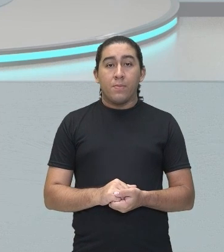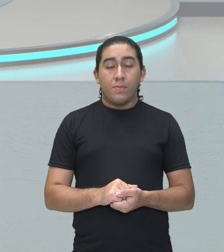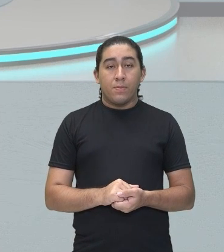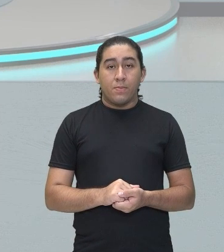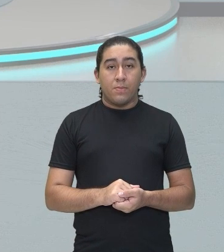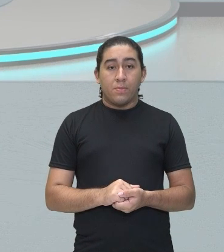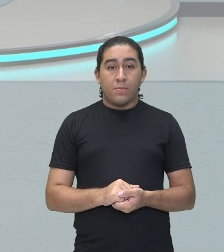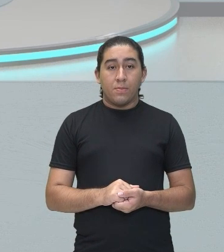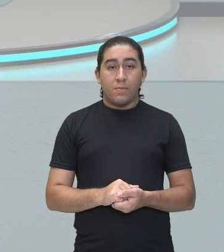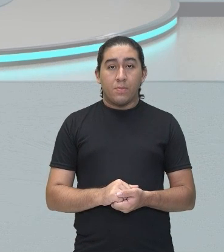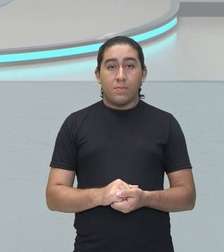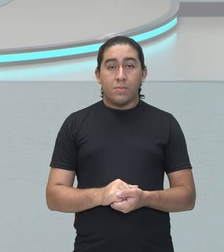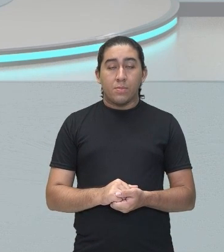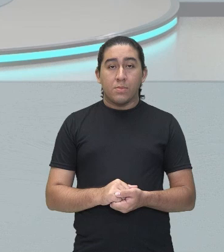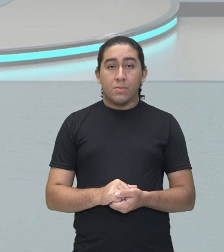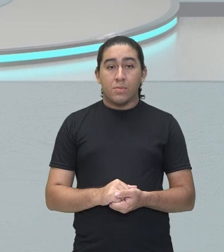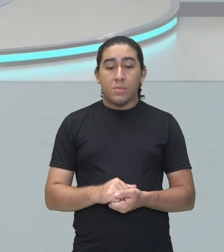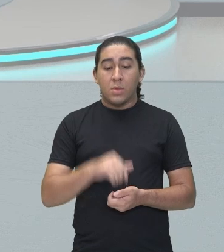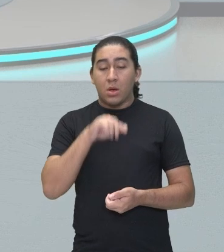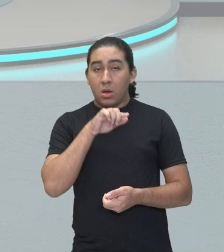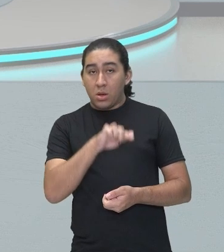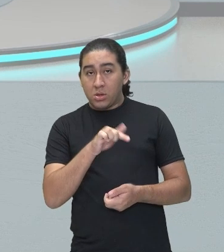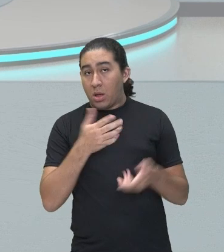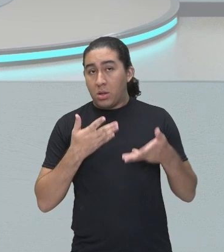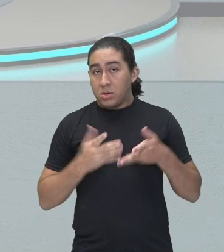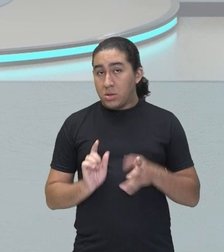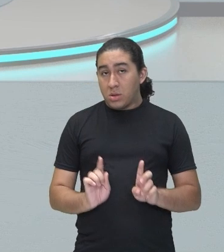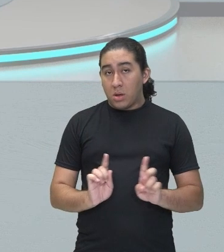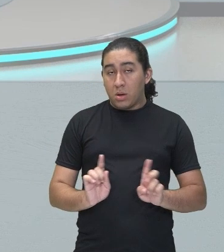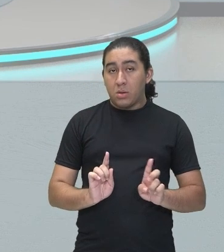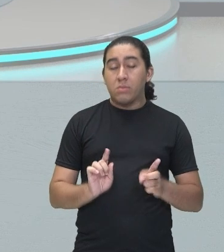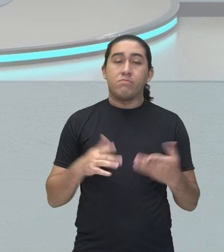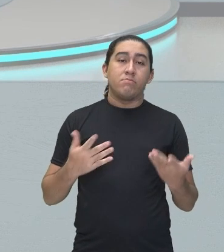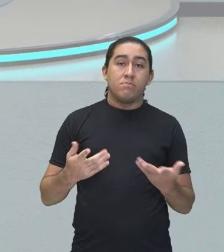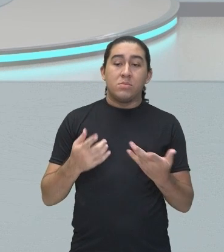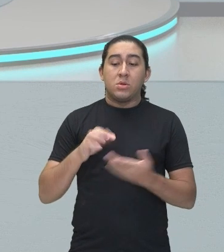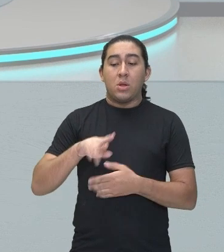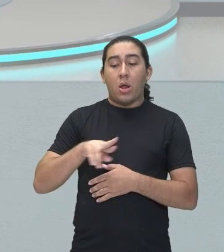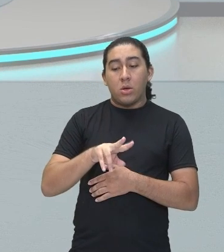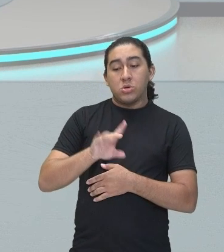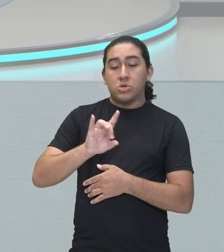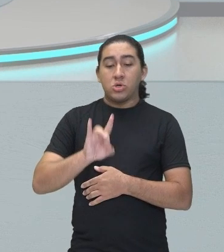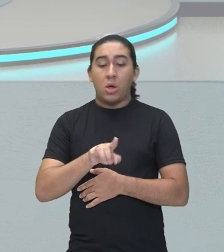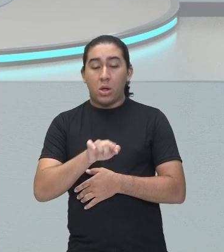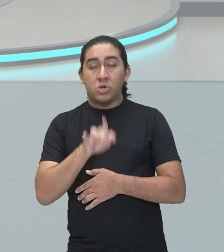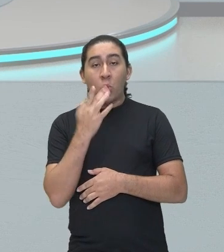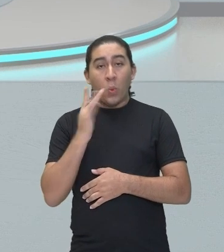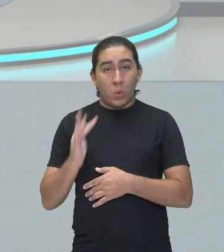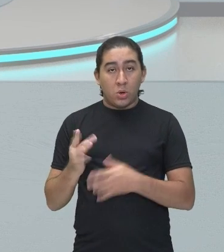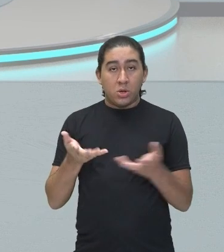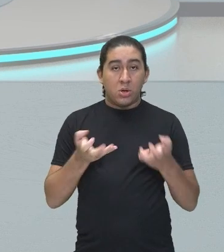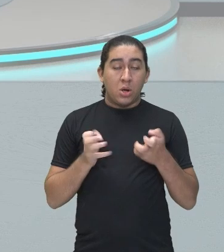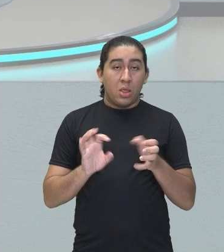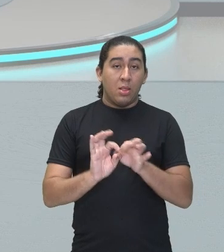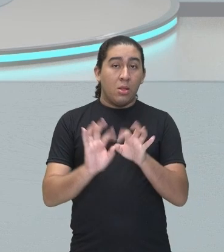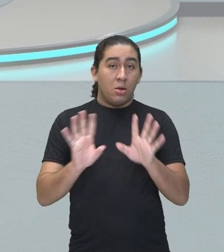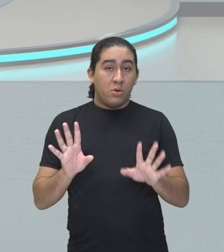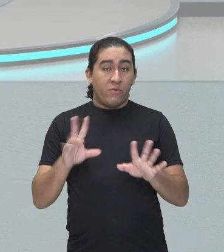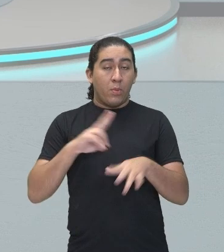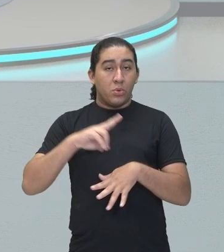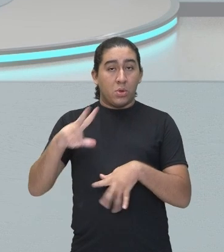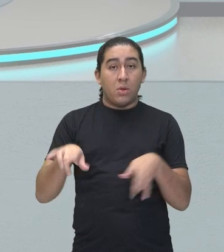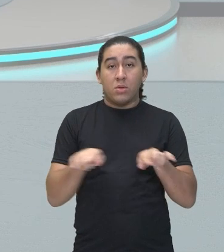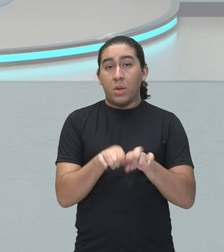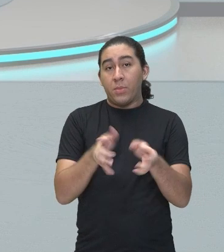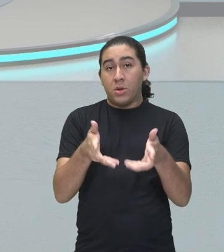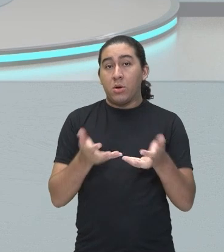Essa inconformação deles não foi só por essa questão. Eles queriam ficar livres de Portugal e queriam o fim